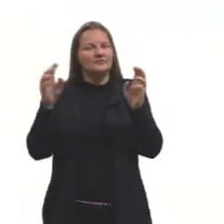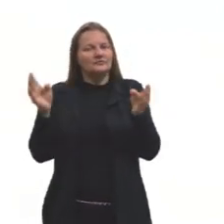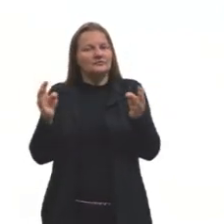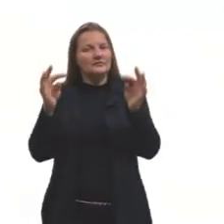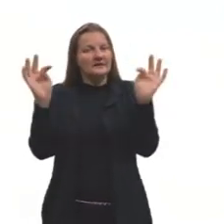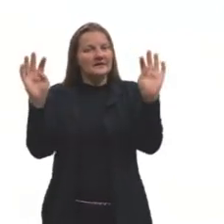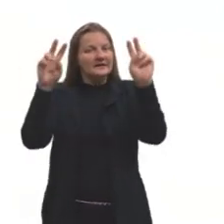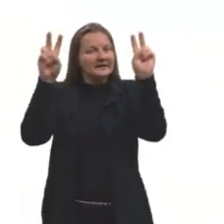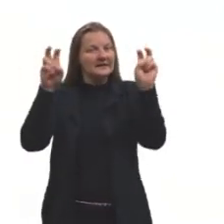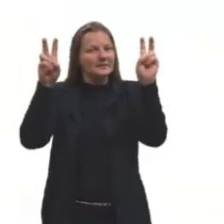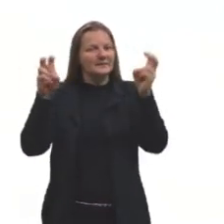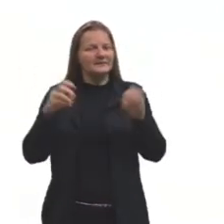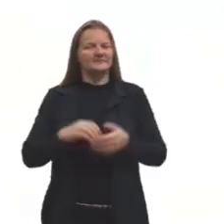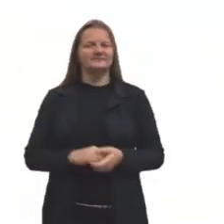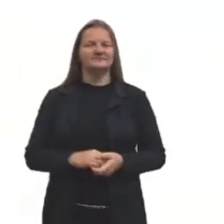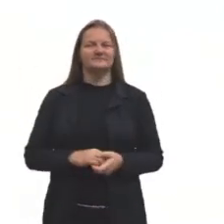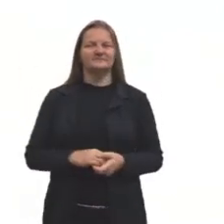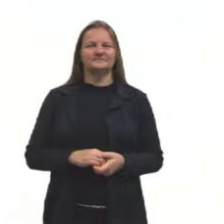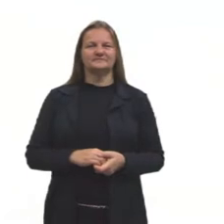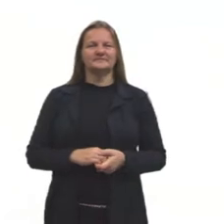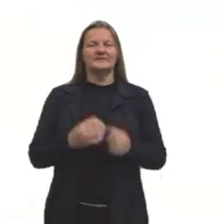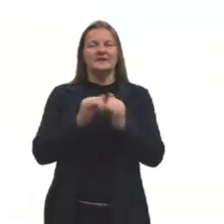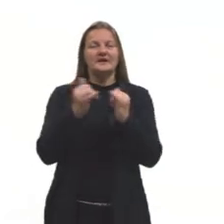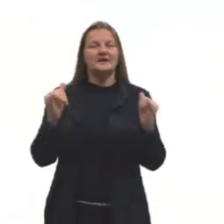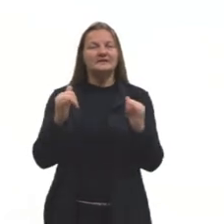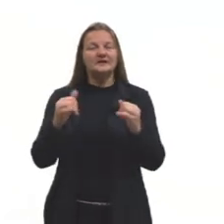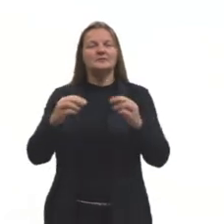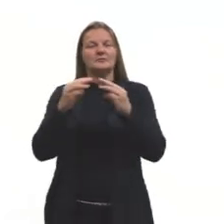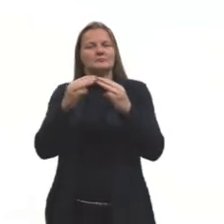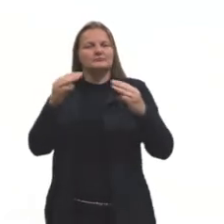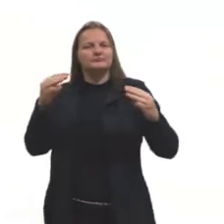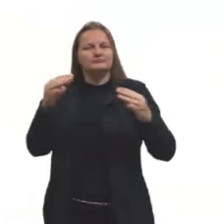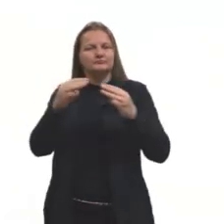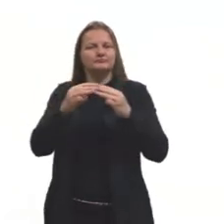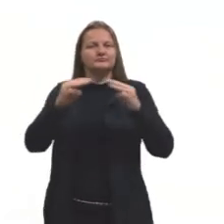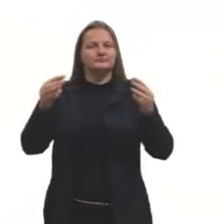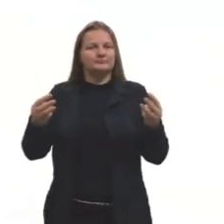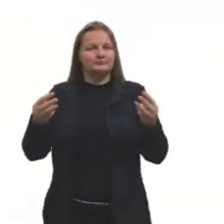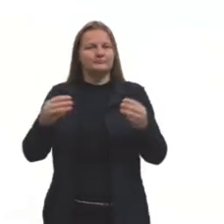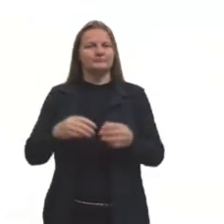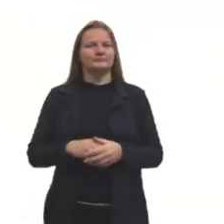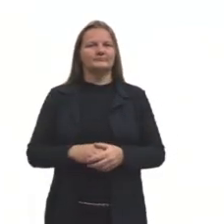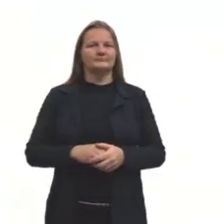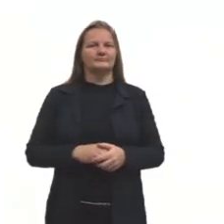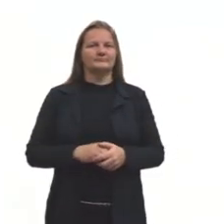desse tema né que junto então eletricidade e o magnetismo